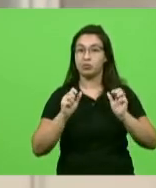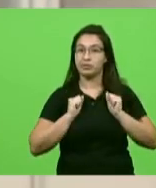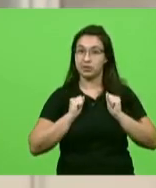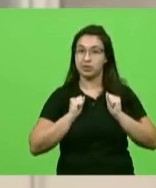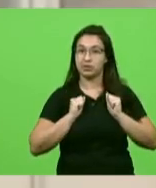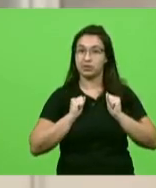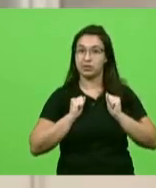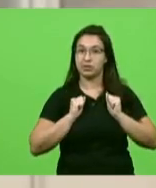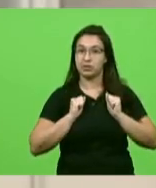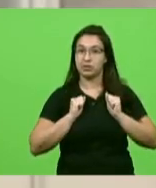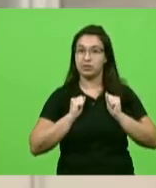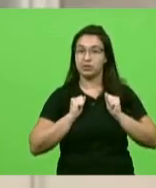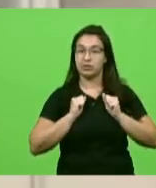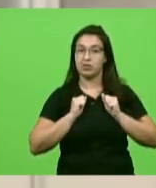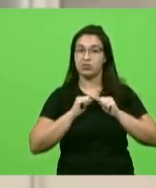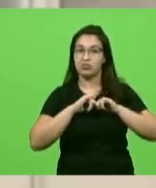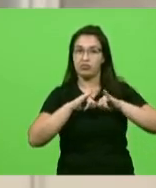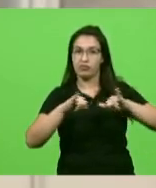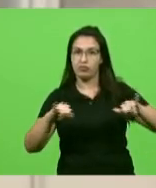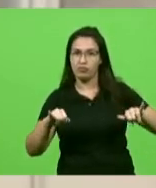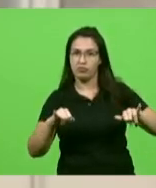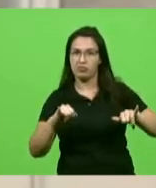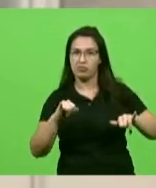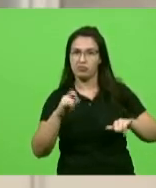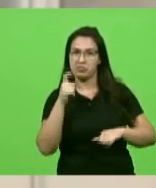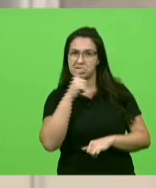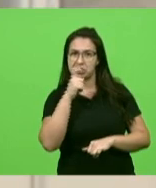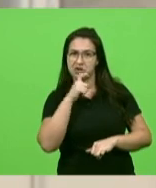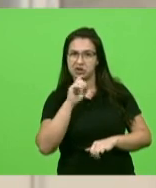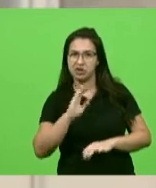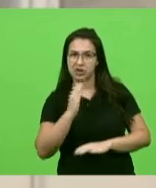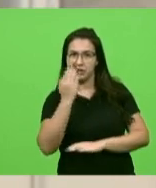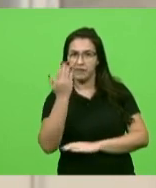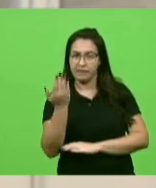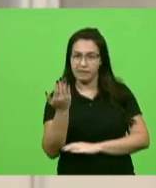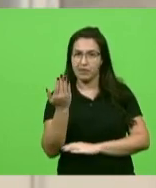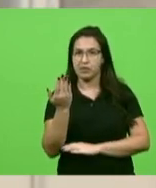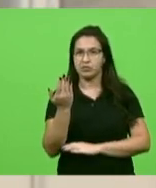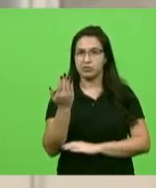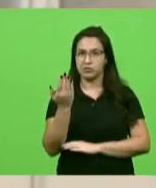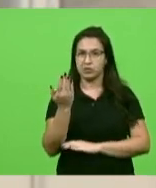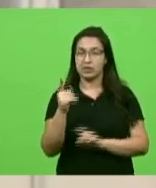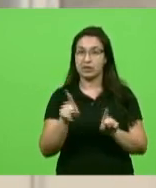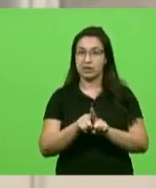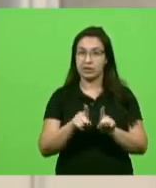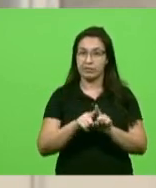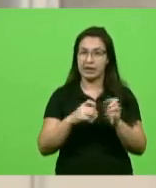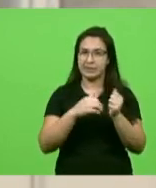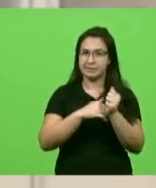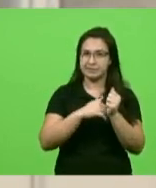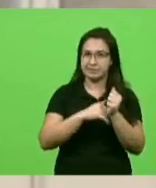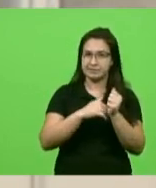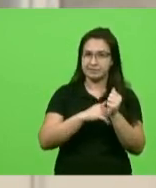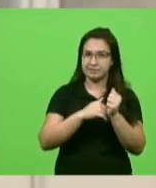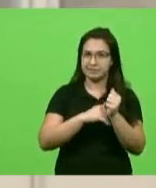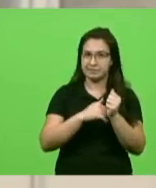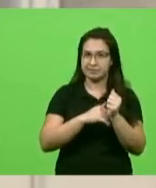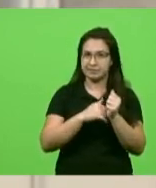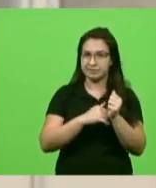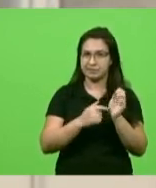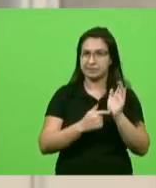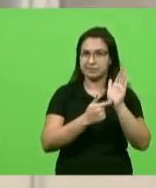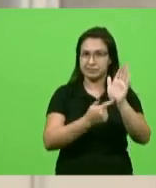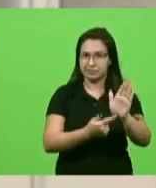as comissões parlamentares de inquérito inclusive as que envolvem sigilo ou apresentação de informações